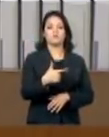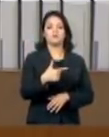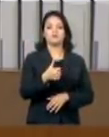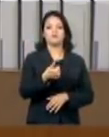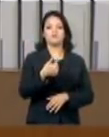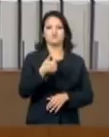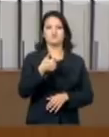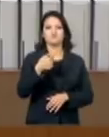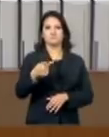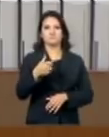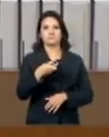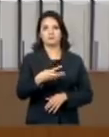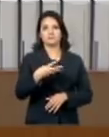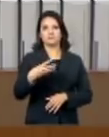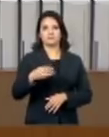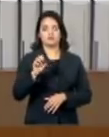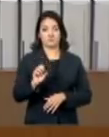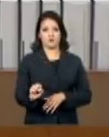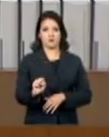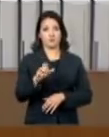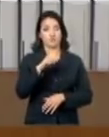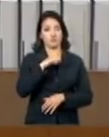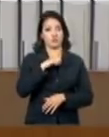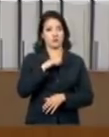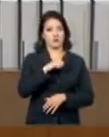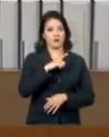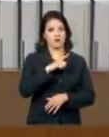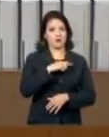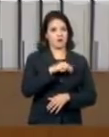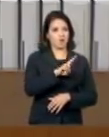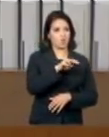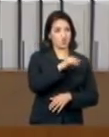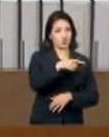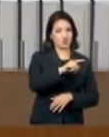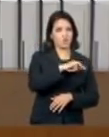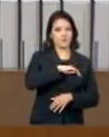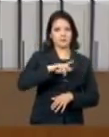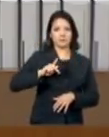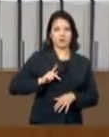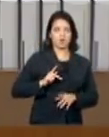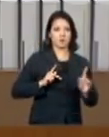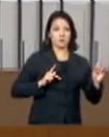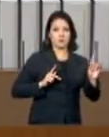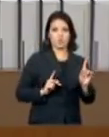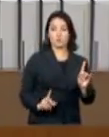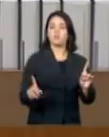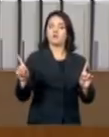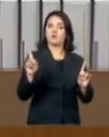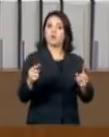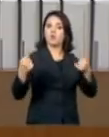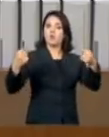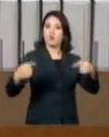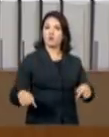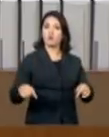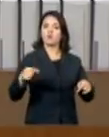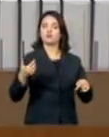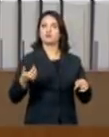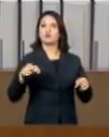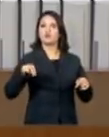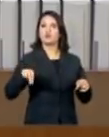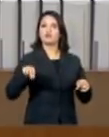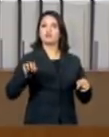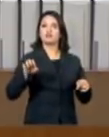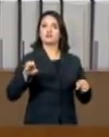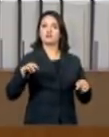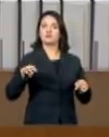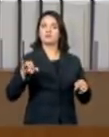recorrente união também recorrente ministério público federal recorrido neves da rocha